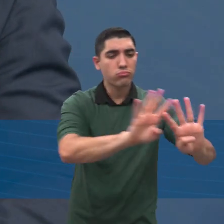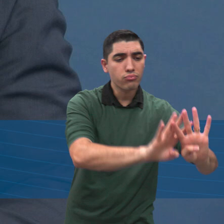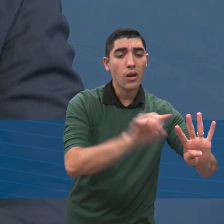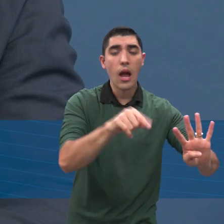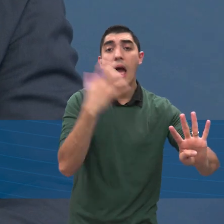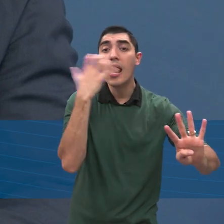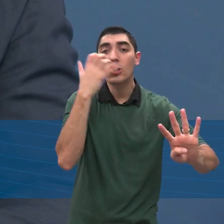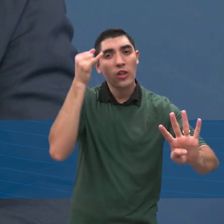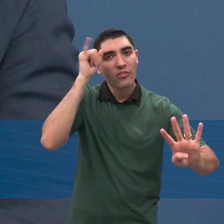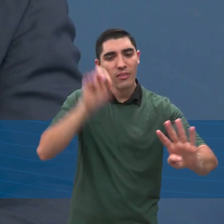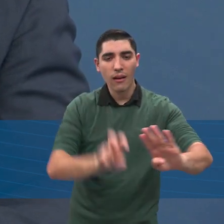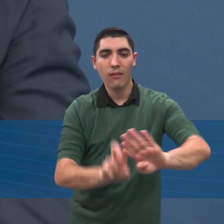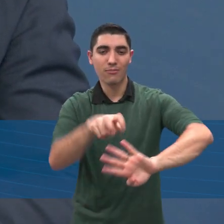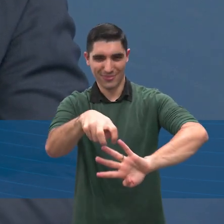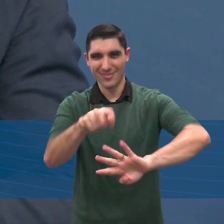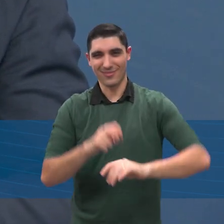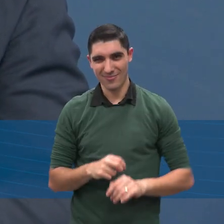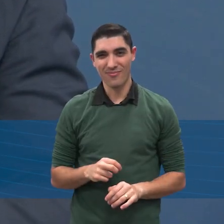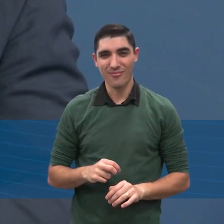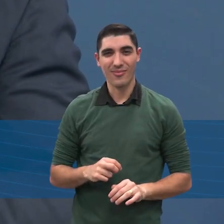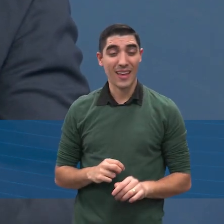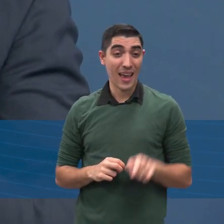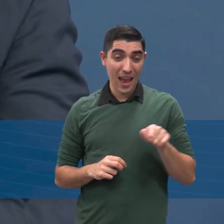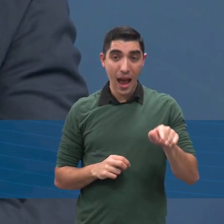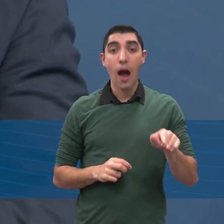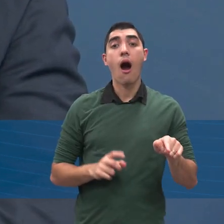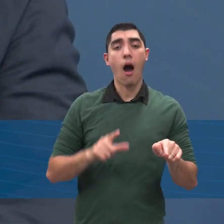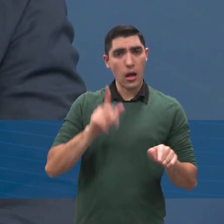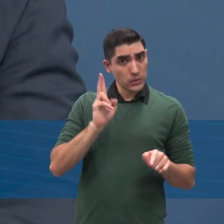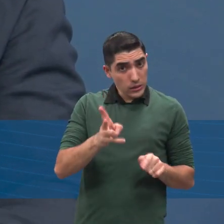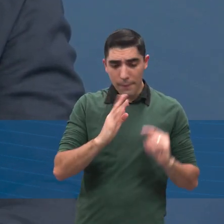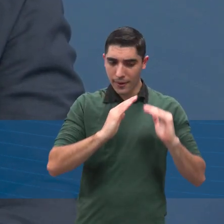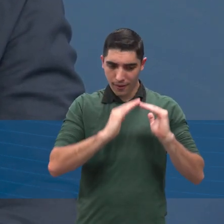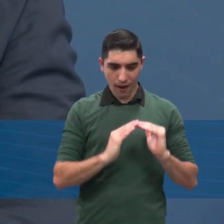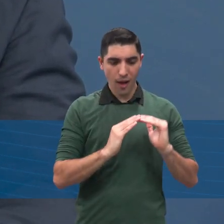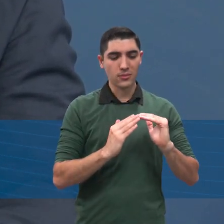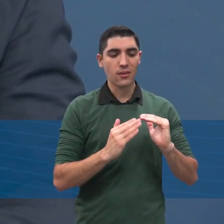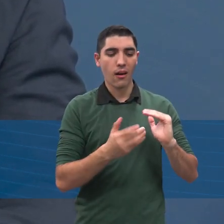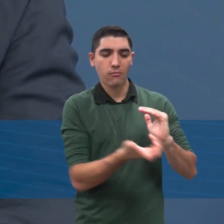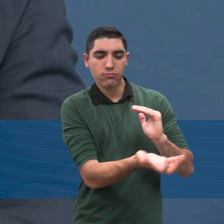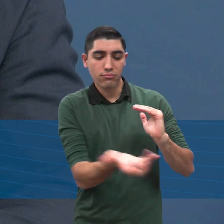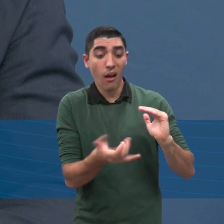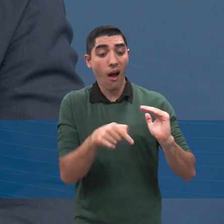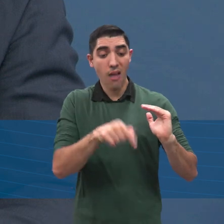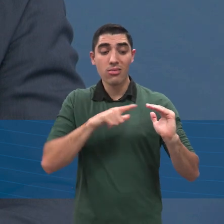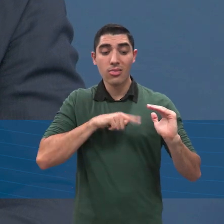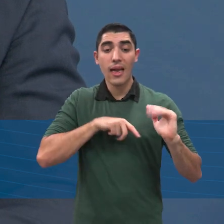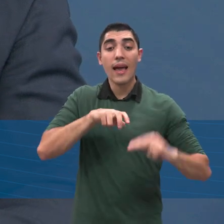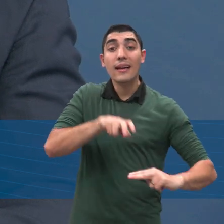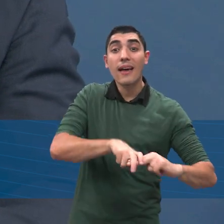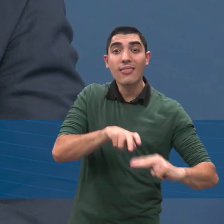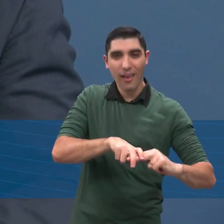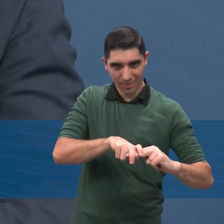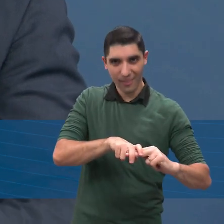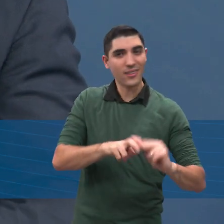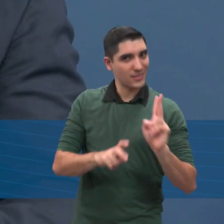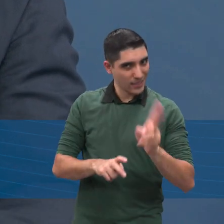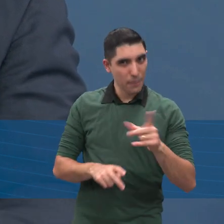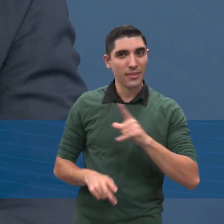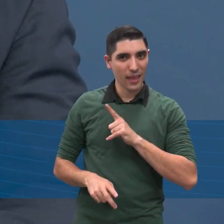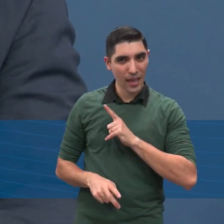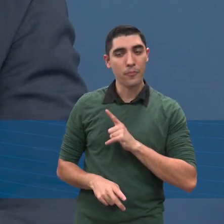diferenciar, né, da rua. E depois você tem a varanda, normalmente tinha uma cadeira ali, né? Algumas